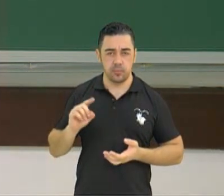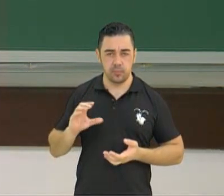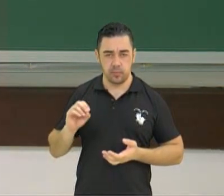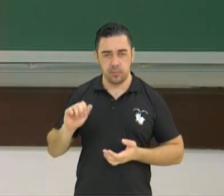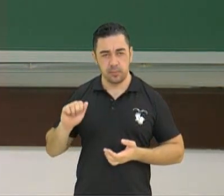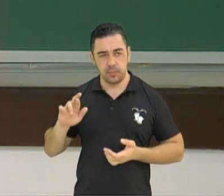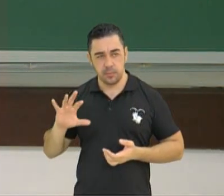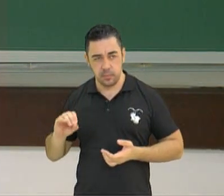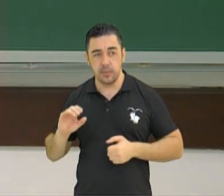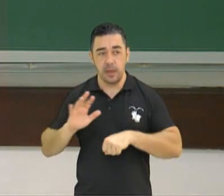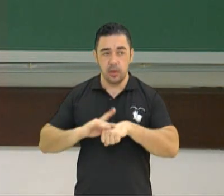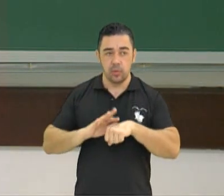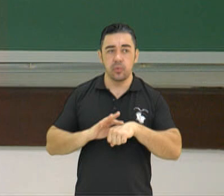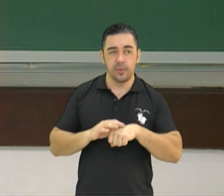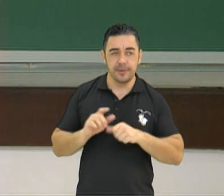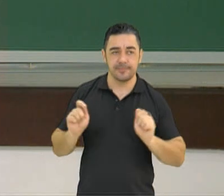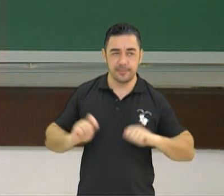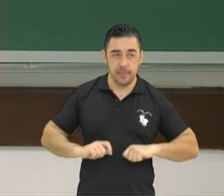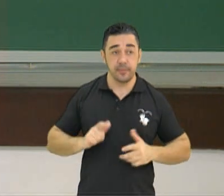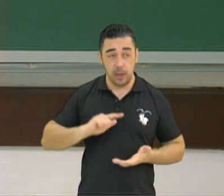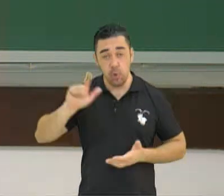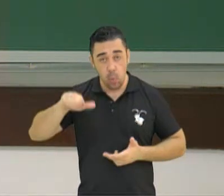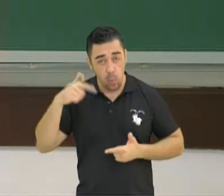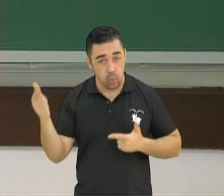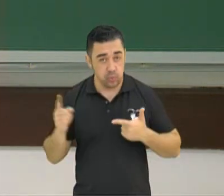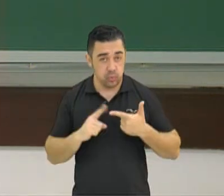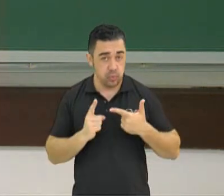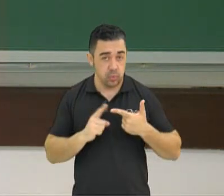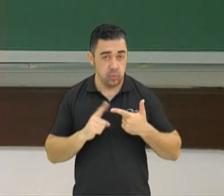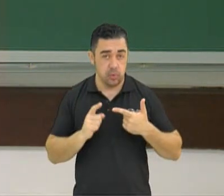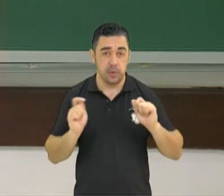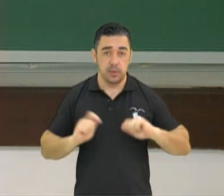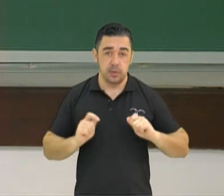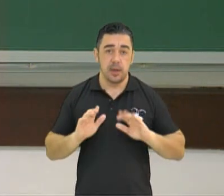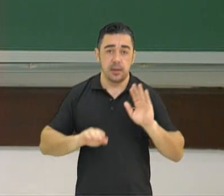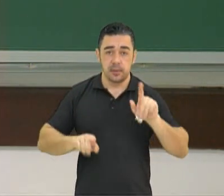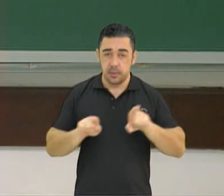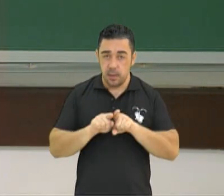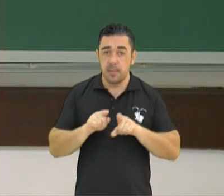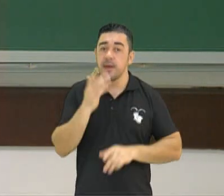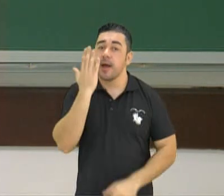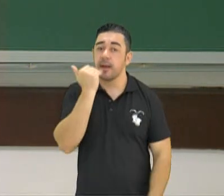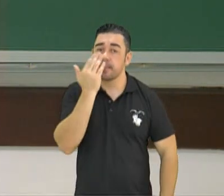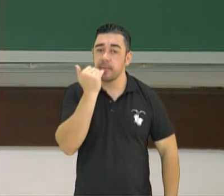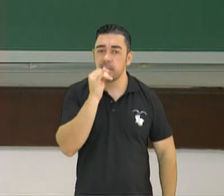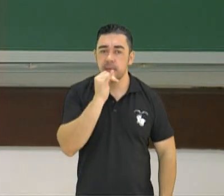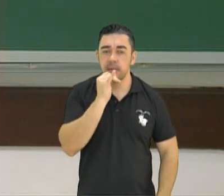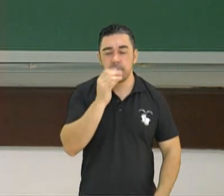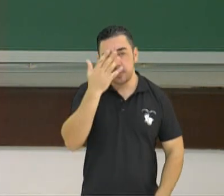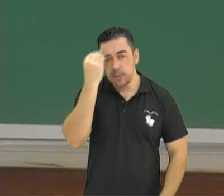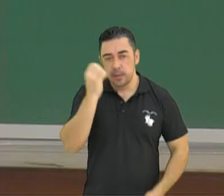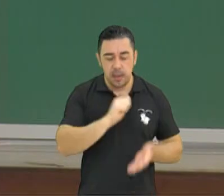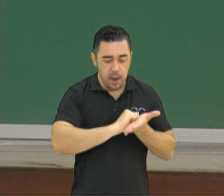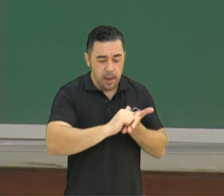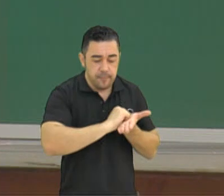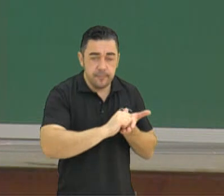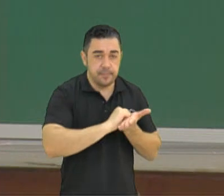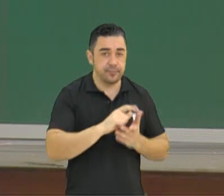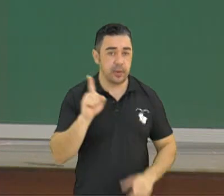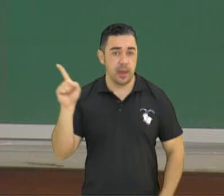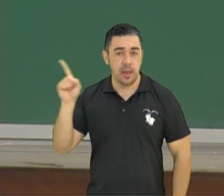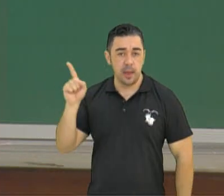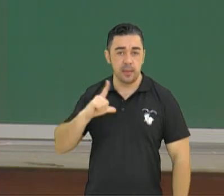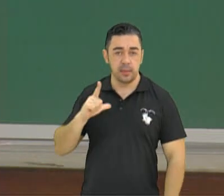de Chagas. Tem outra forma de se contaminar? Tem. Qual é ela? Pode ser por alimentação também, né? Teve casos, por exemplo, em Santa Catarina,